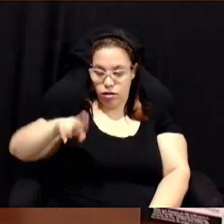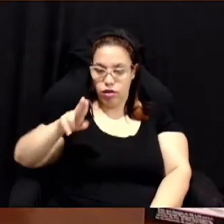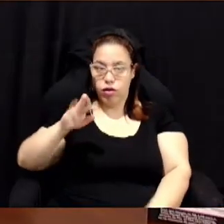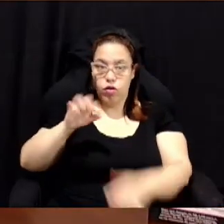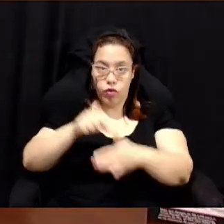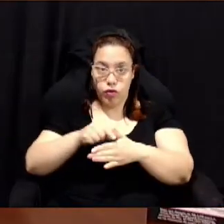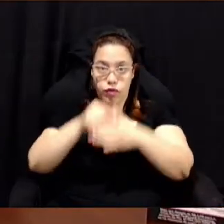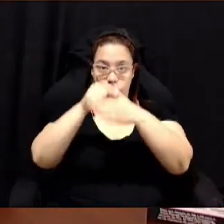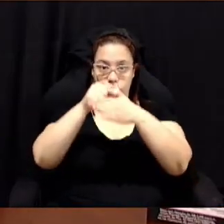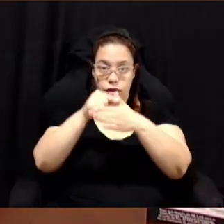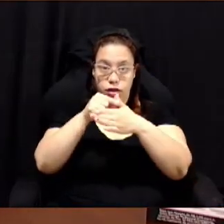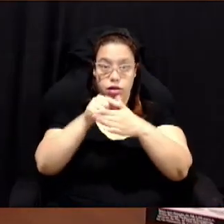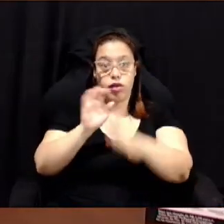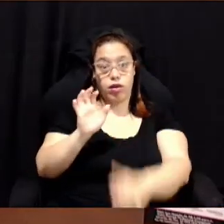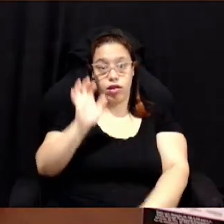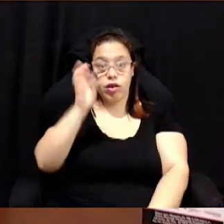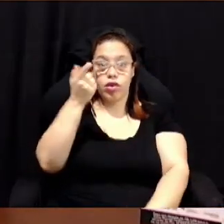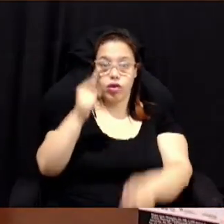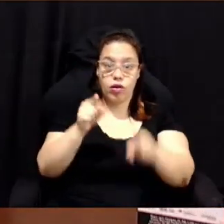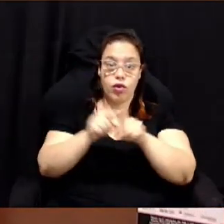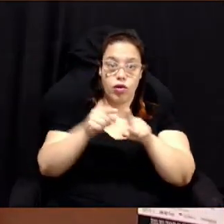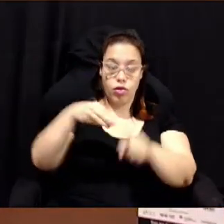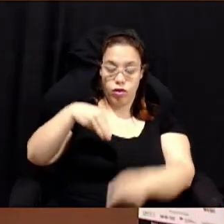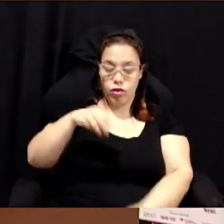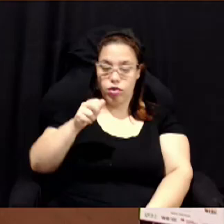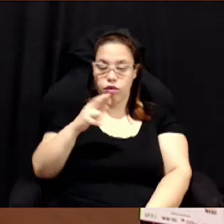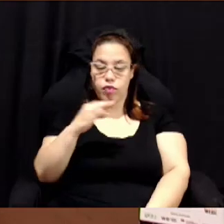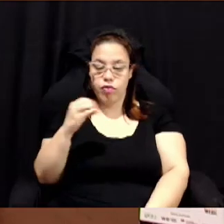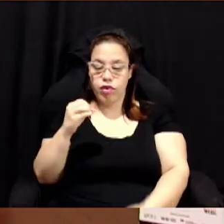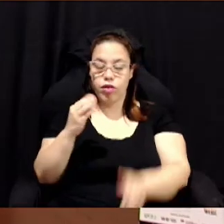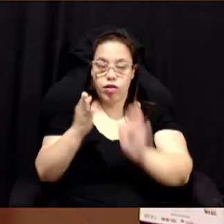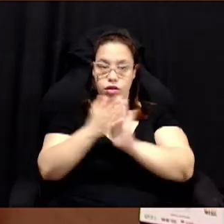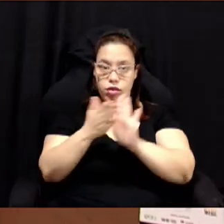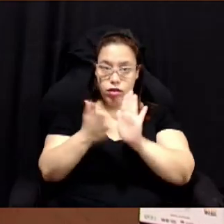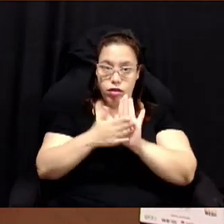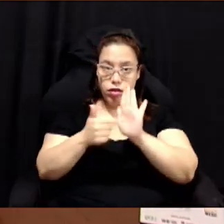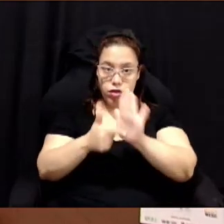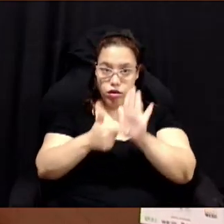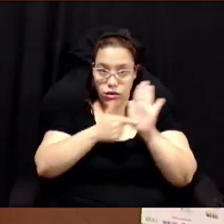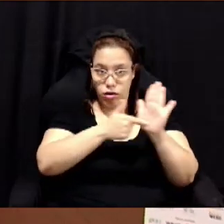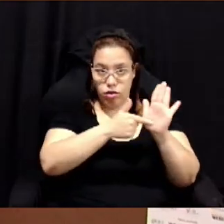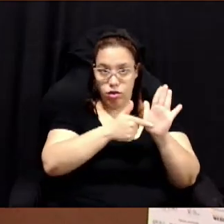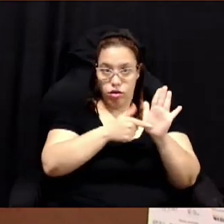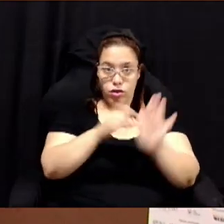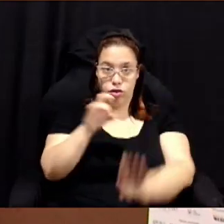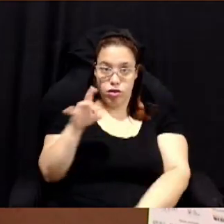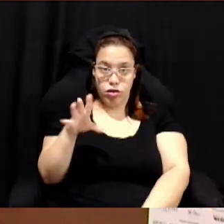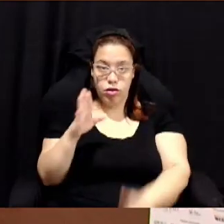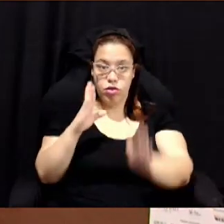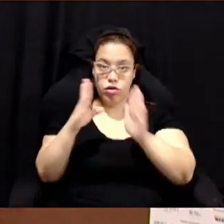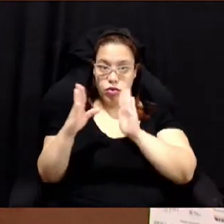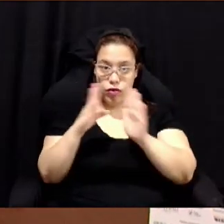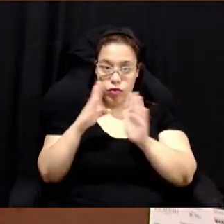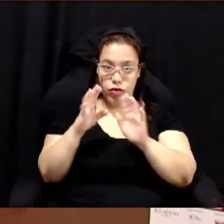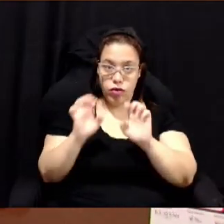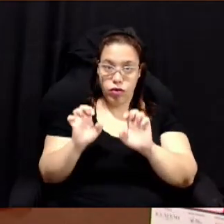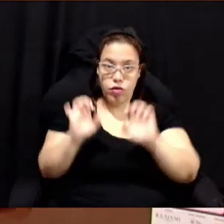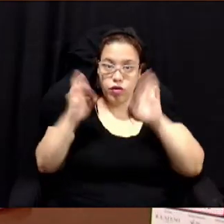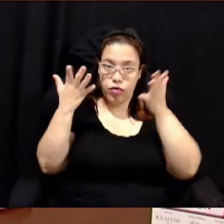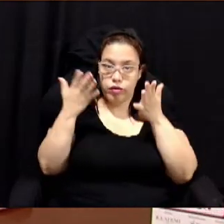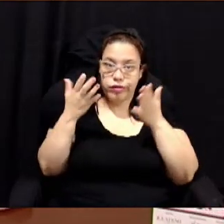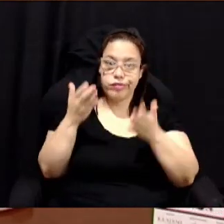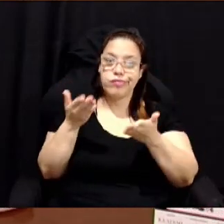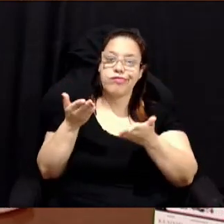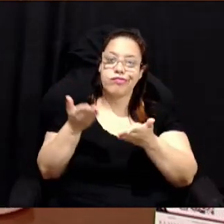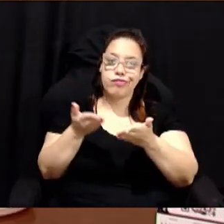isso acontece também, né, Marco? Algumas propostas que vocês apresentam apenas durante o festival acabam